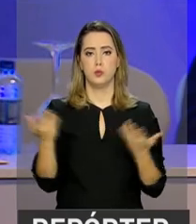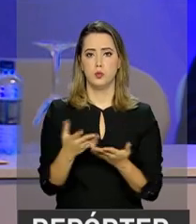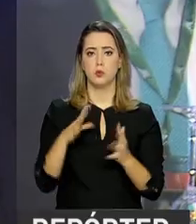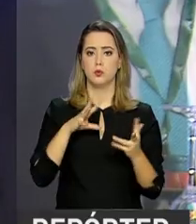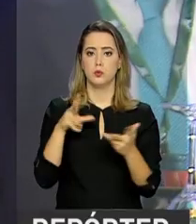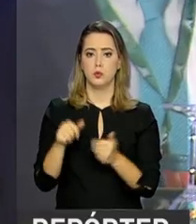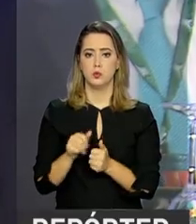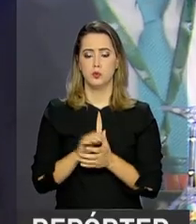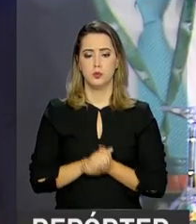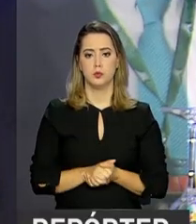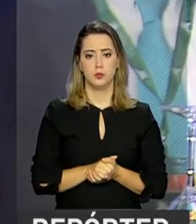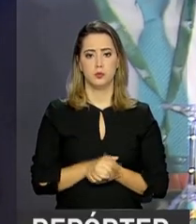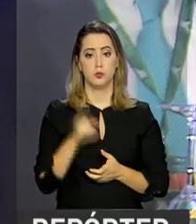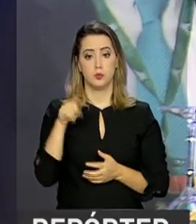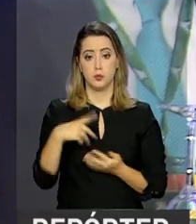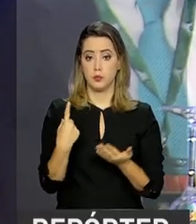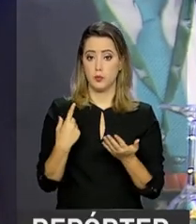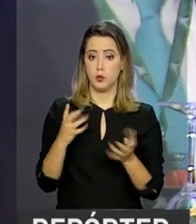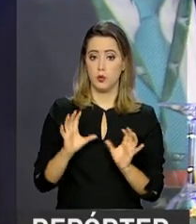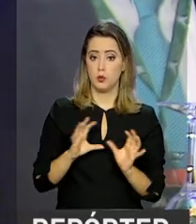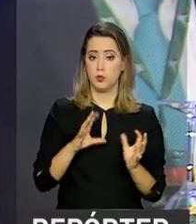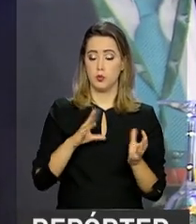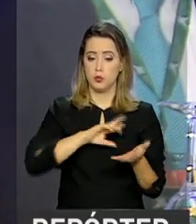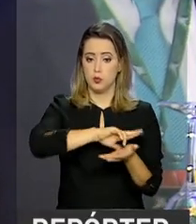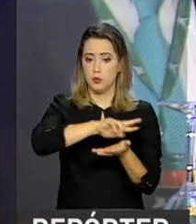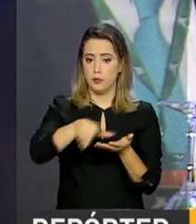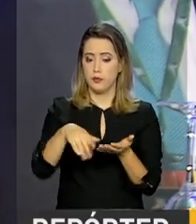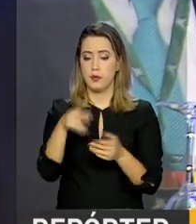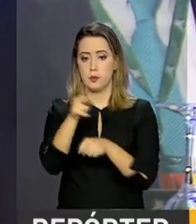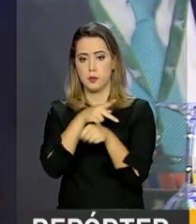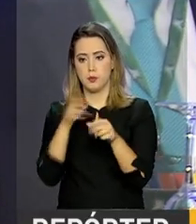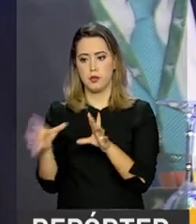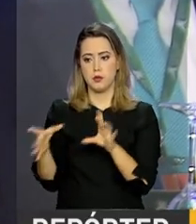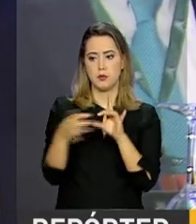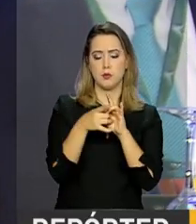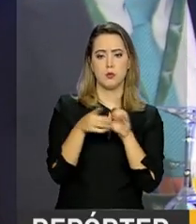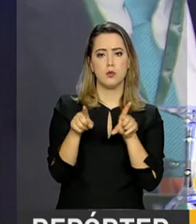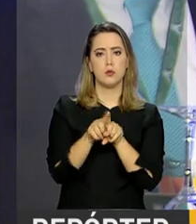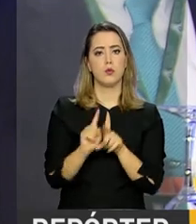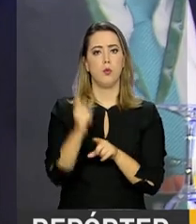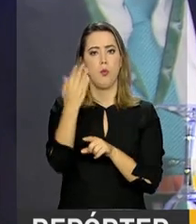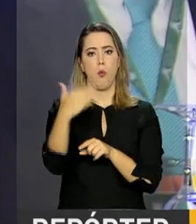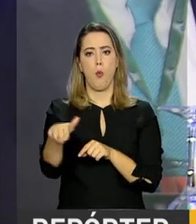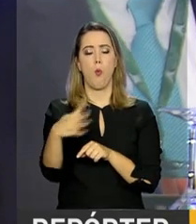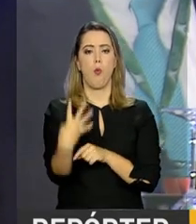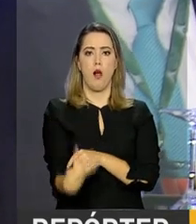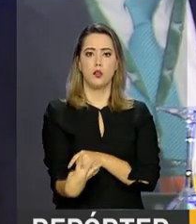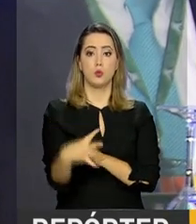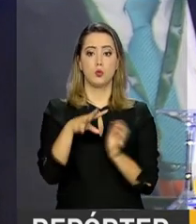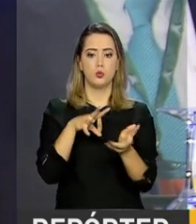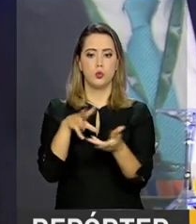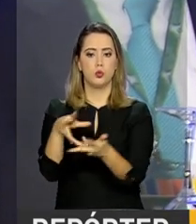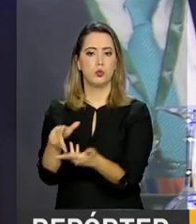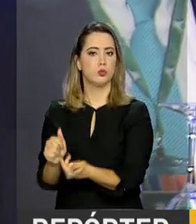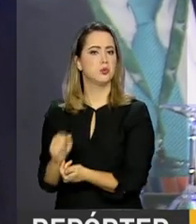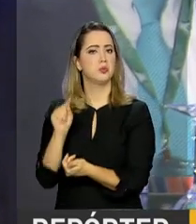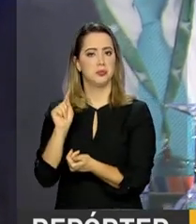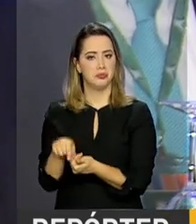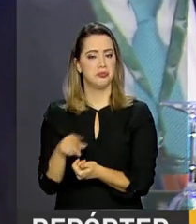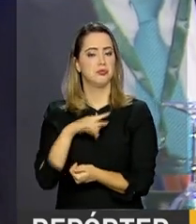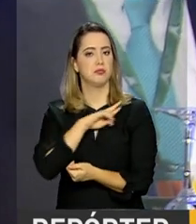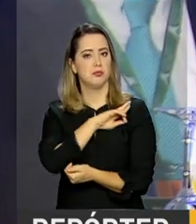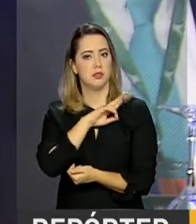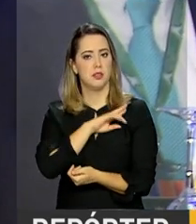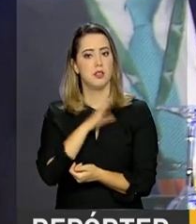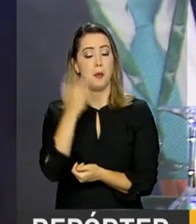mundial. Considerados em conjunto, os BRICS representam mais de 1/4 da área terrestre do planeta e são responsáveis